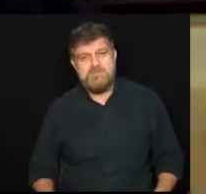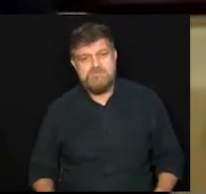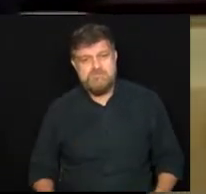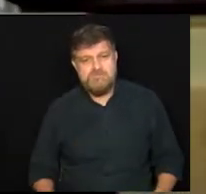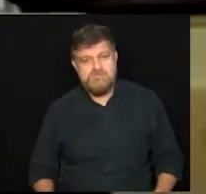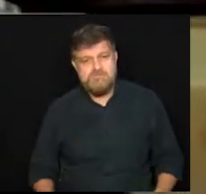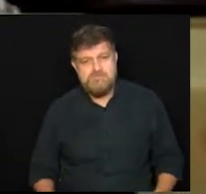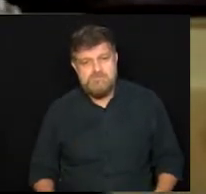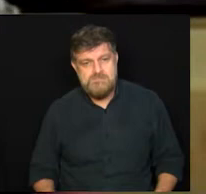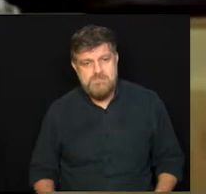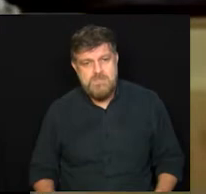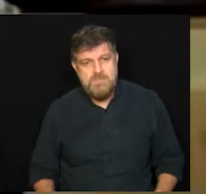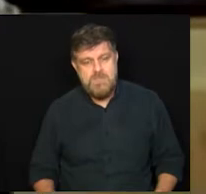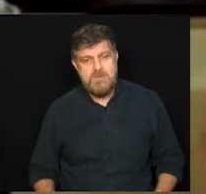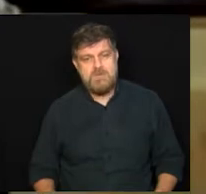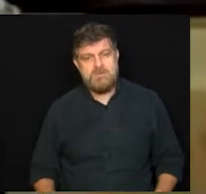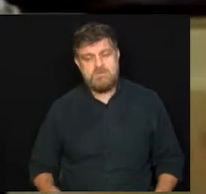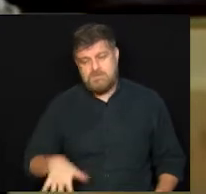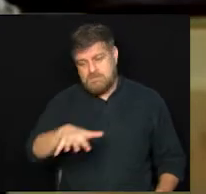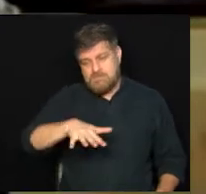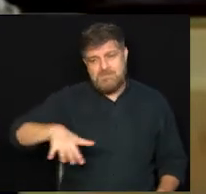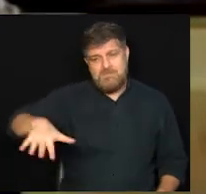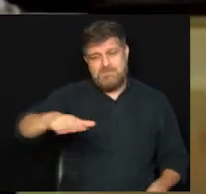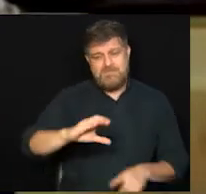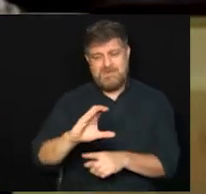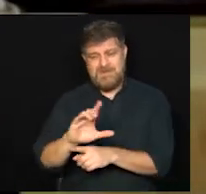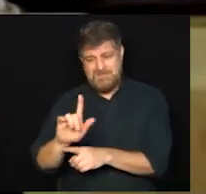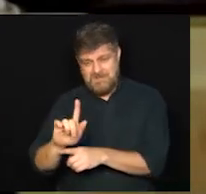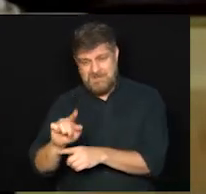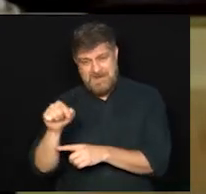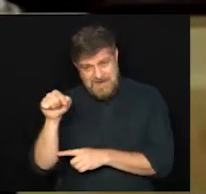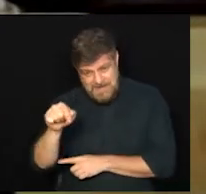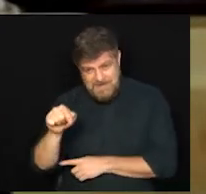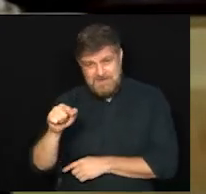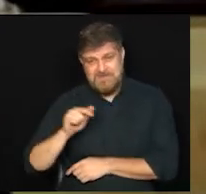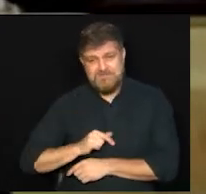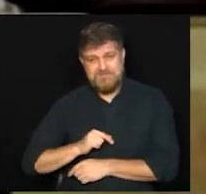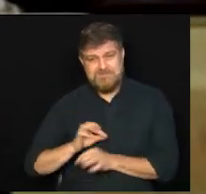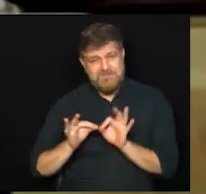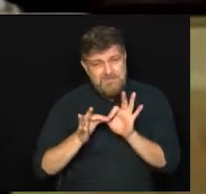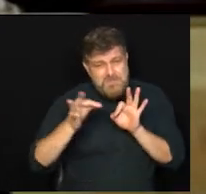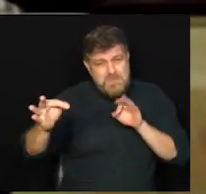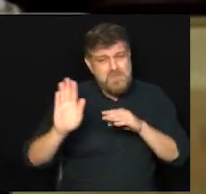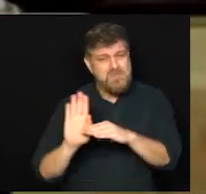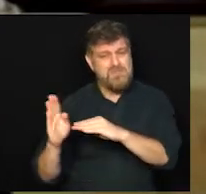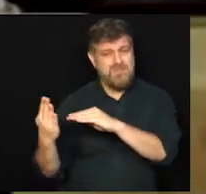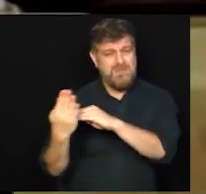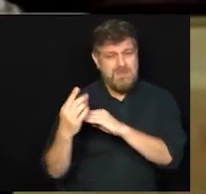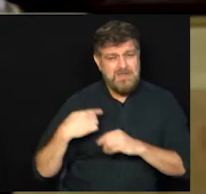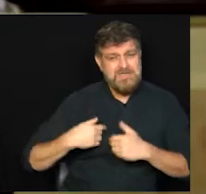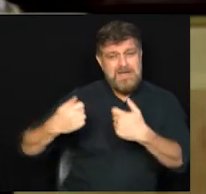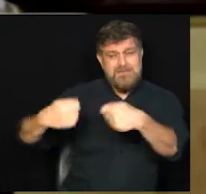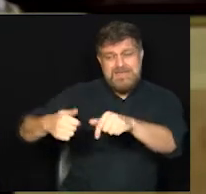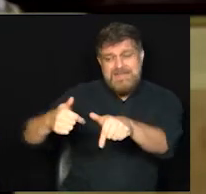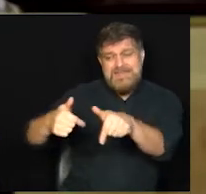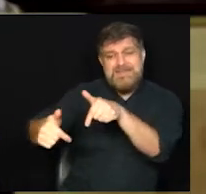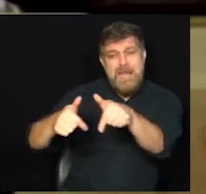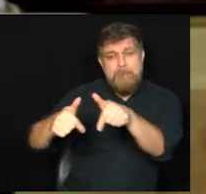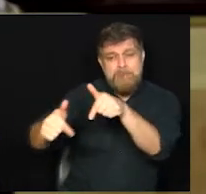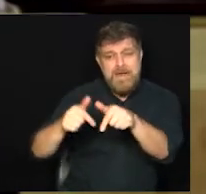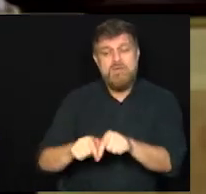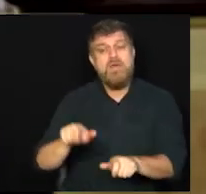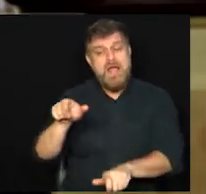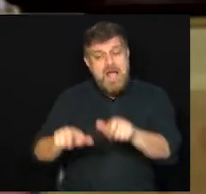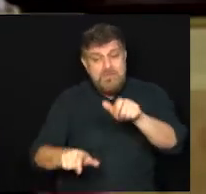sou da região do Campo Grande e nós necessitamos do emprego. Nossa população